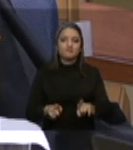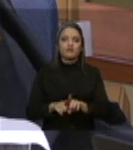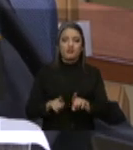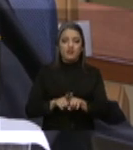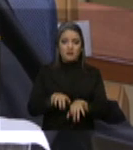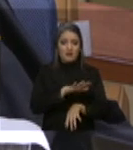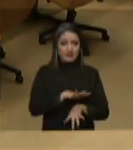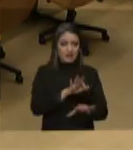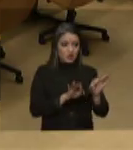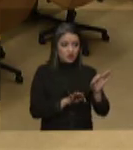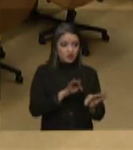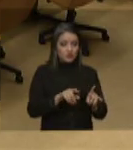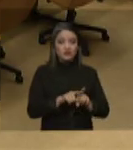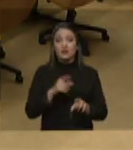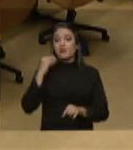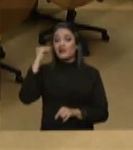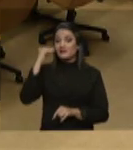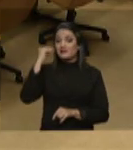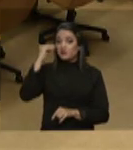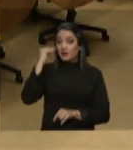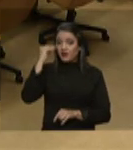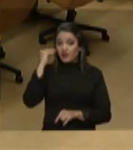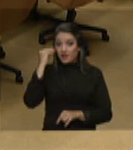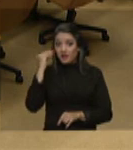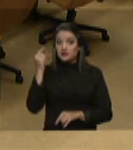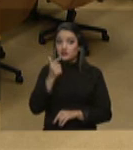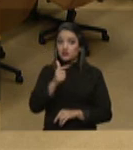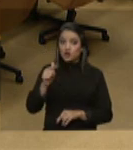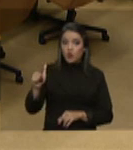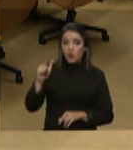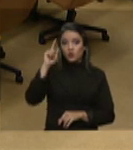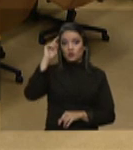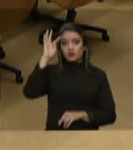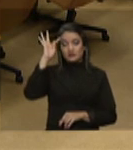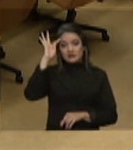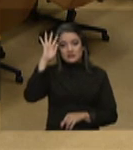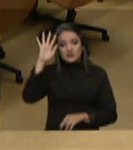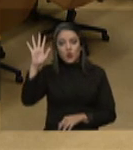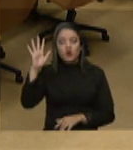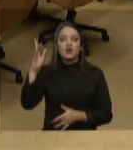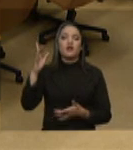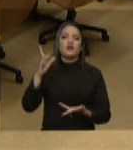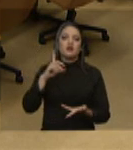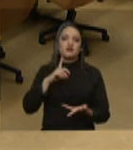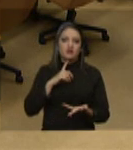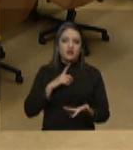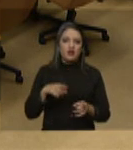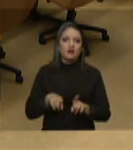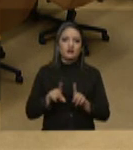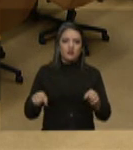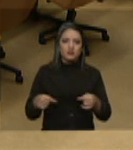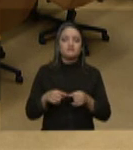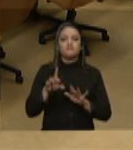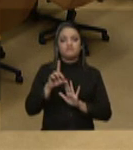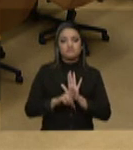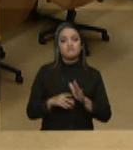jurídico Mas também da experiência de outros saberes que dialogam com o direito nesta matéria